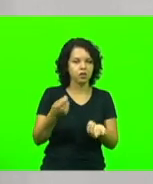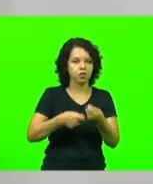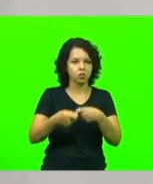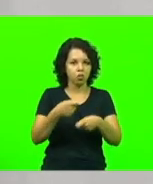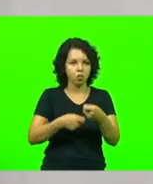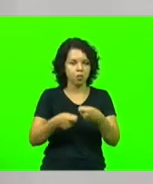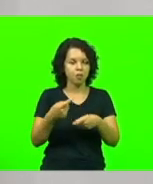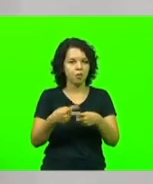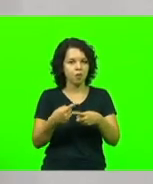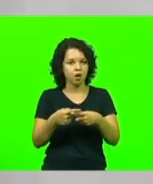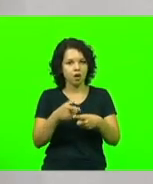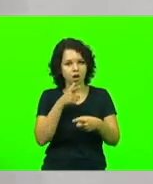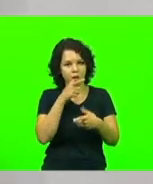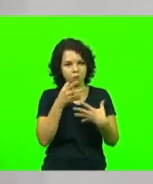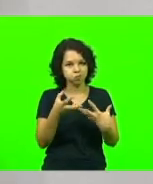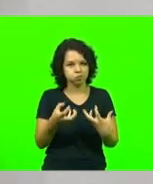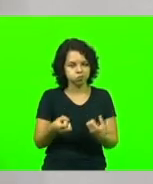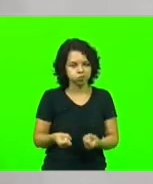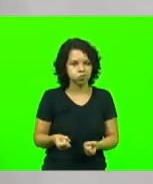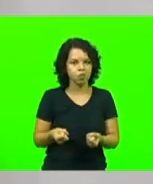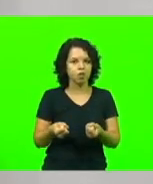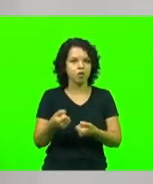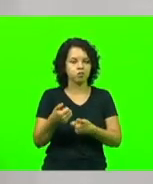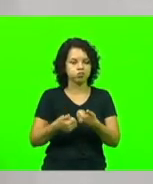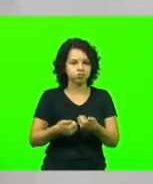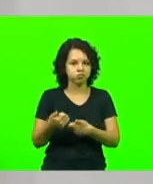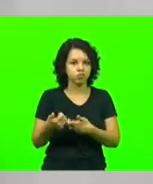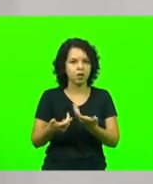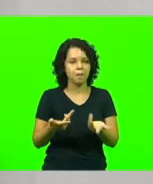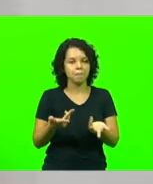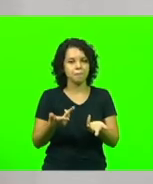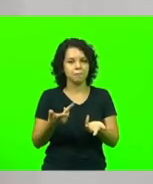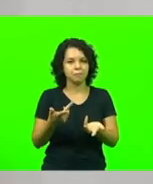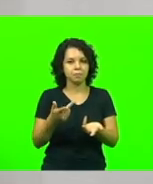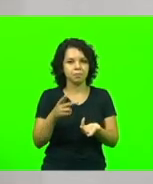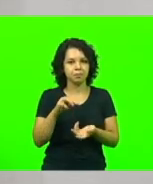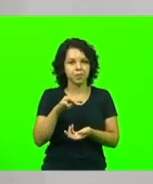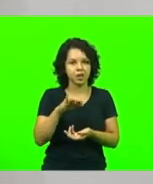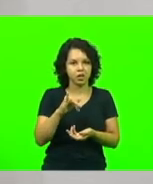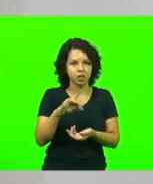de milho, grão e silagem, soja e feijão.